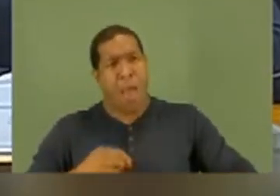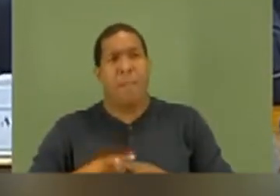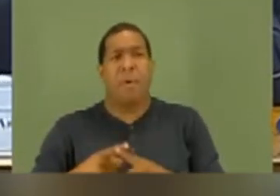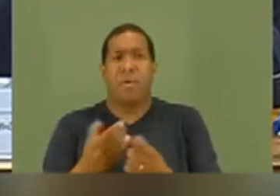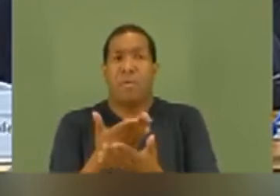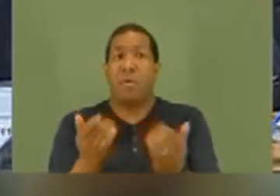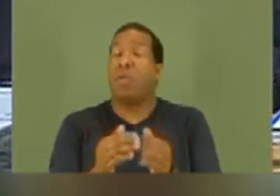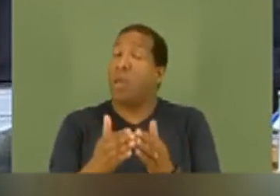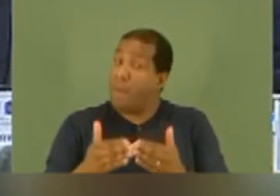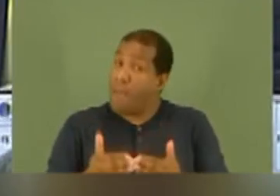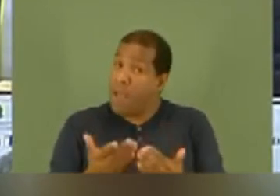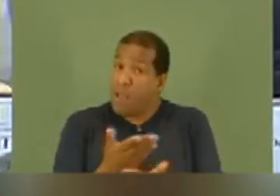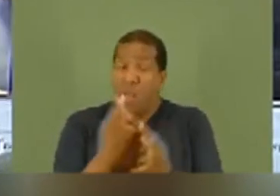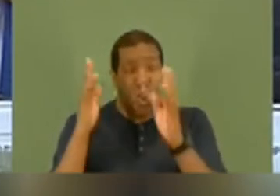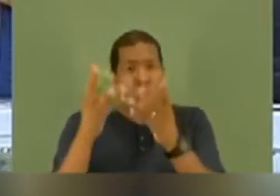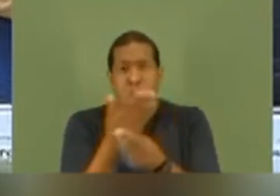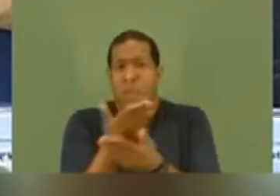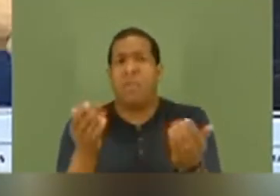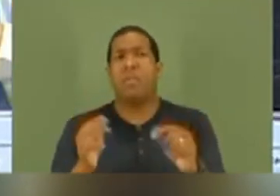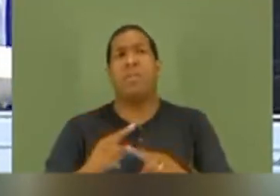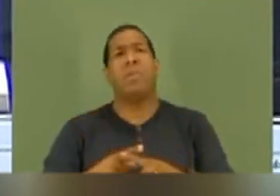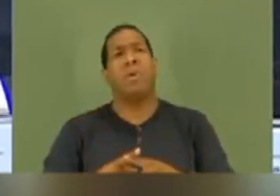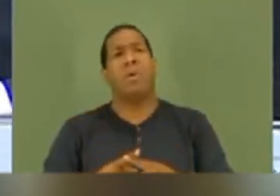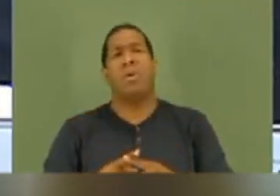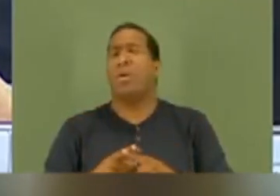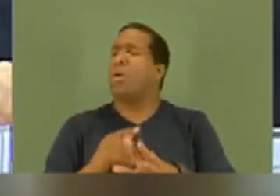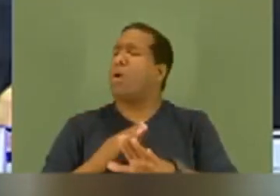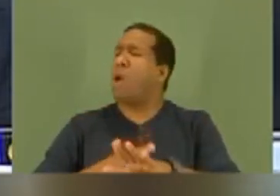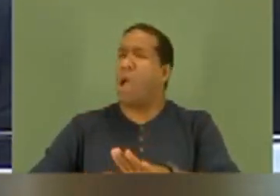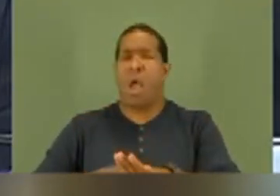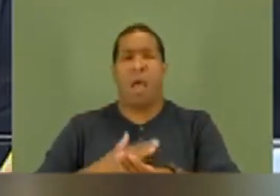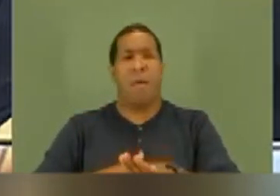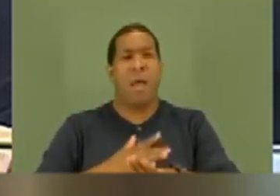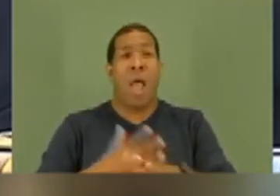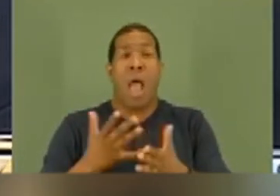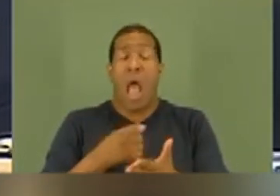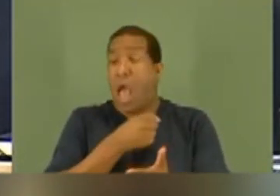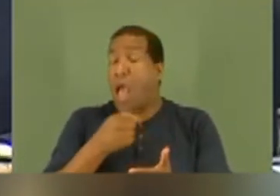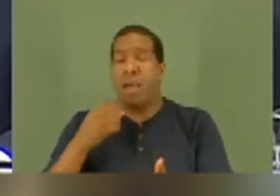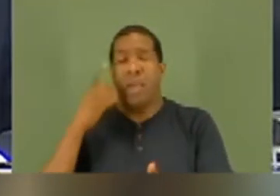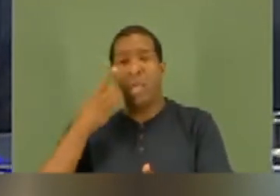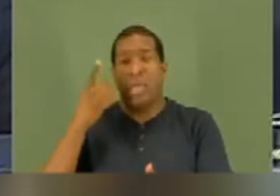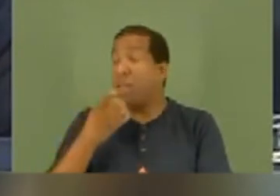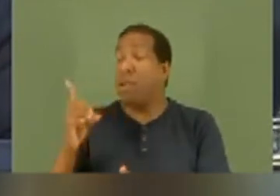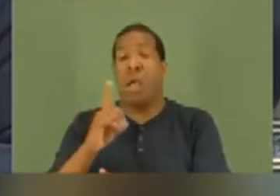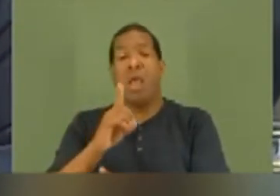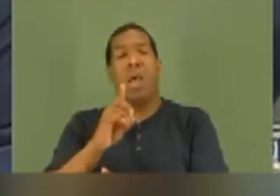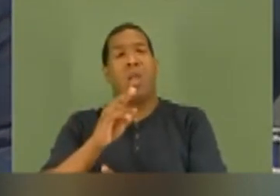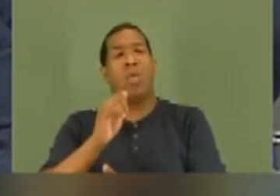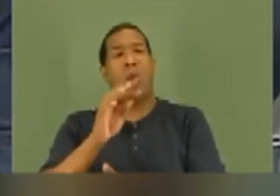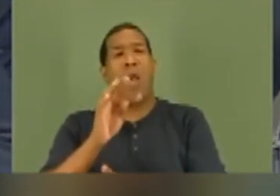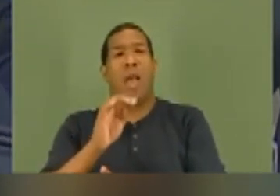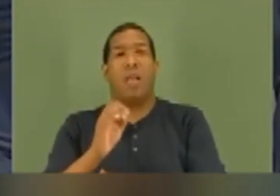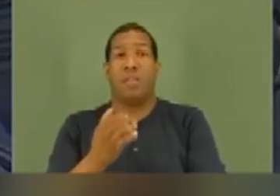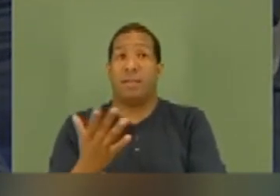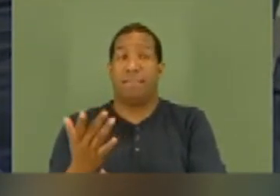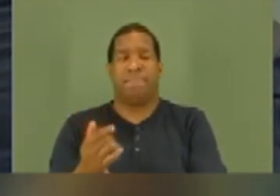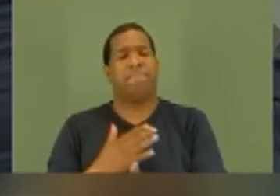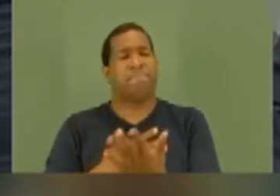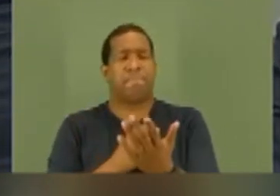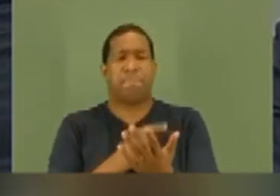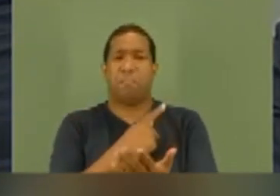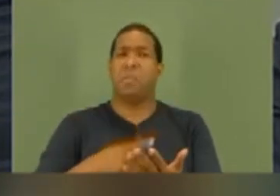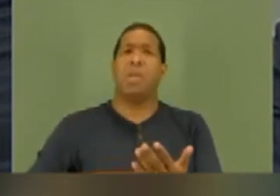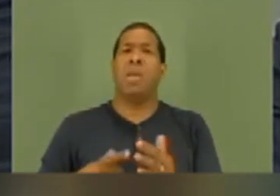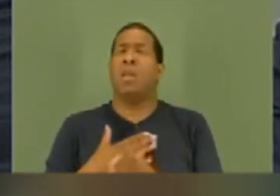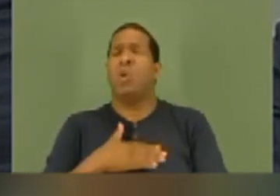peço ponderação a todos. Peço ponderação a todos. Com a palavra, por favor, deputado. Deputado Duarte, por favor. Senhor presidente, eu gostaria